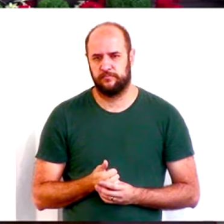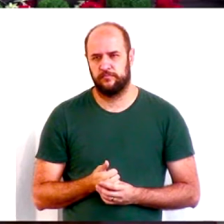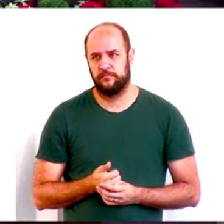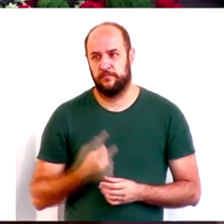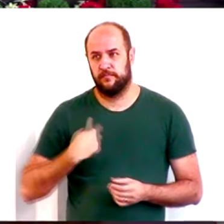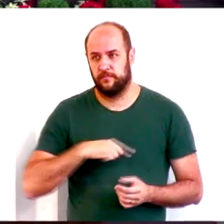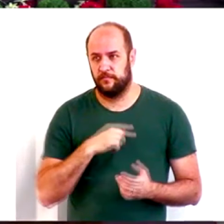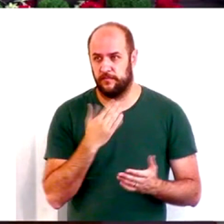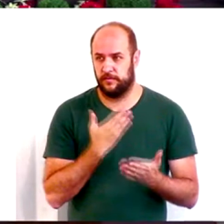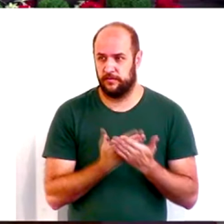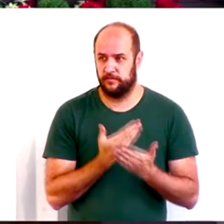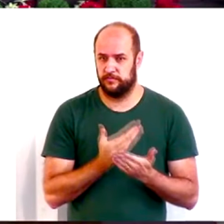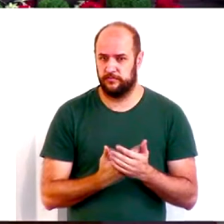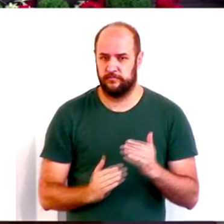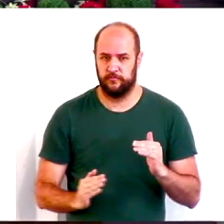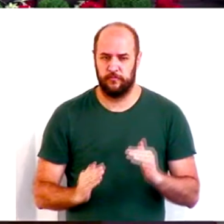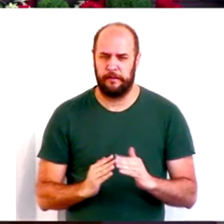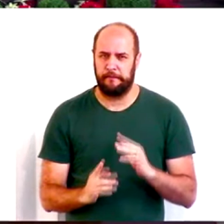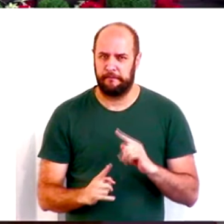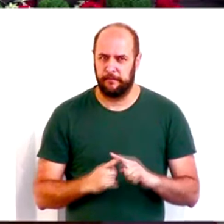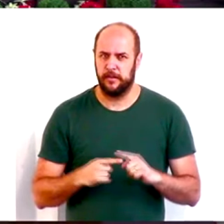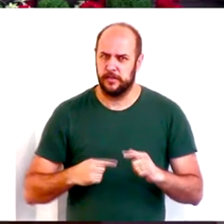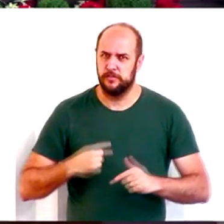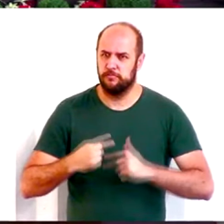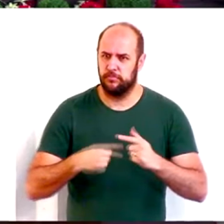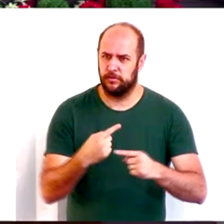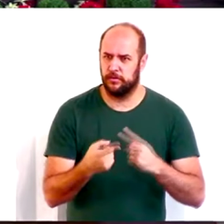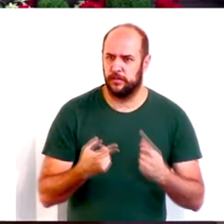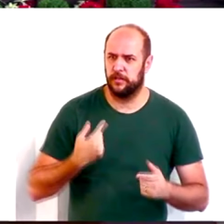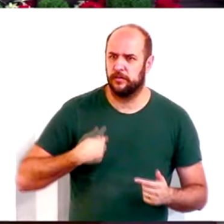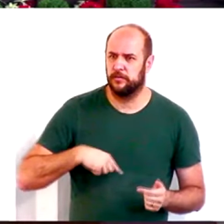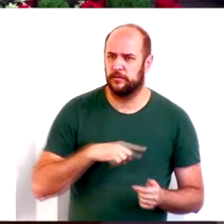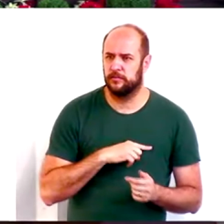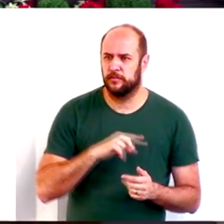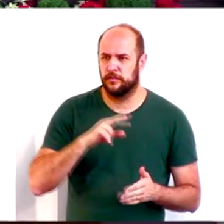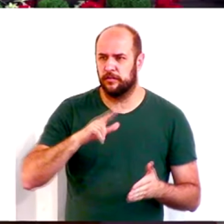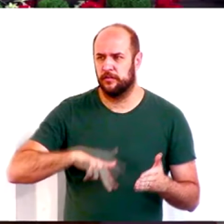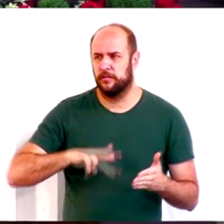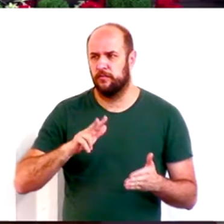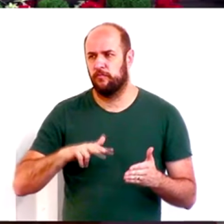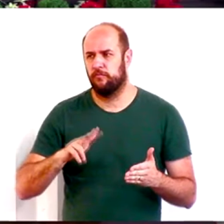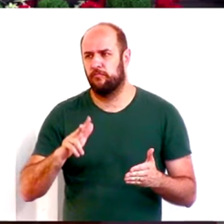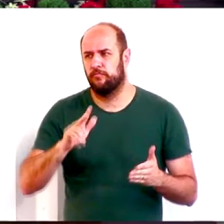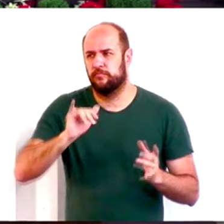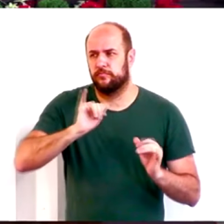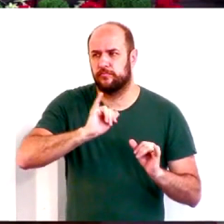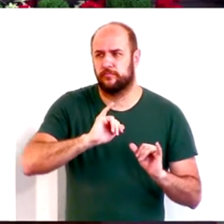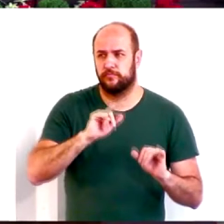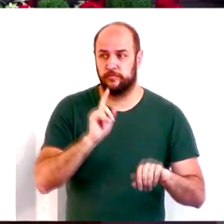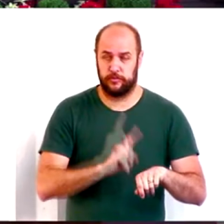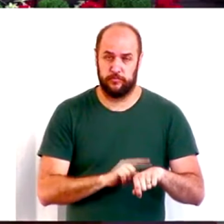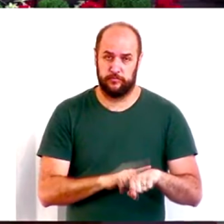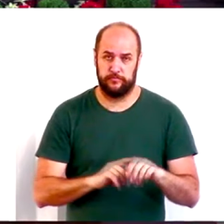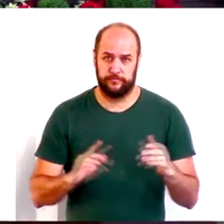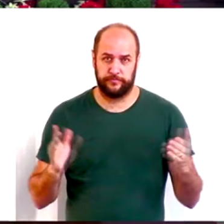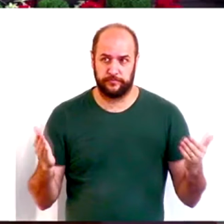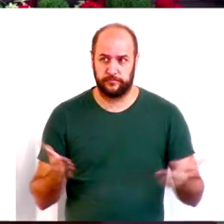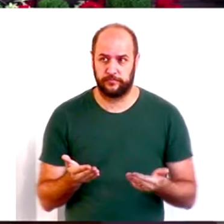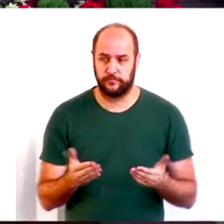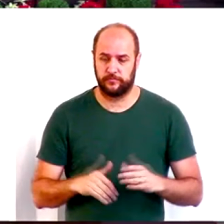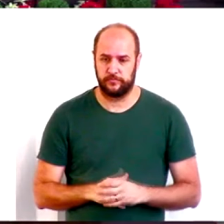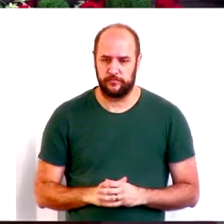a nossa igreja de maneira singela está lembrando esse tempo com